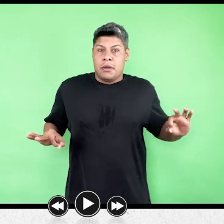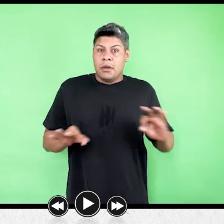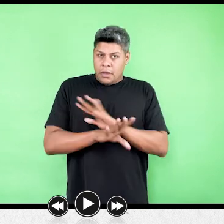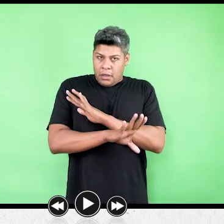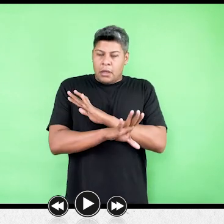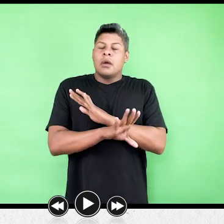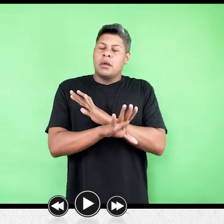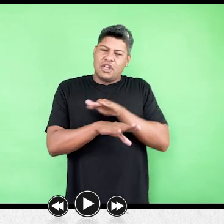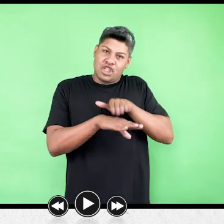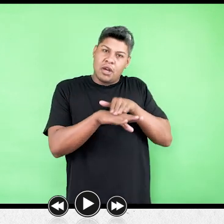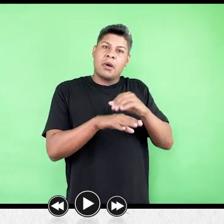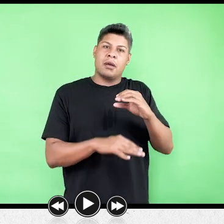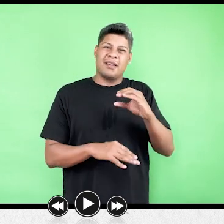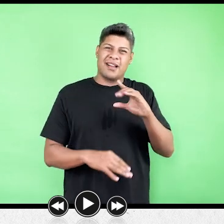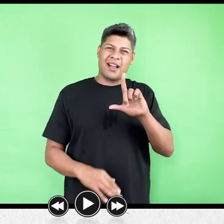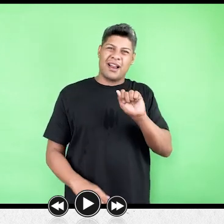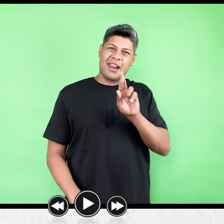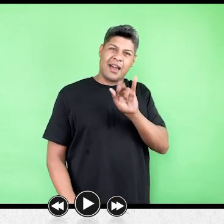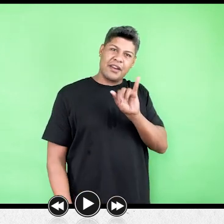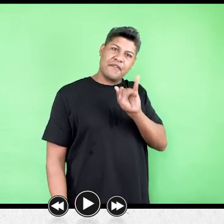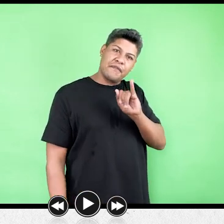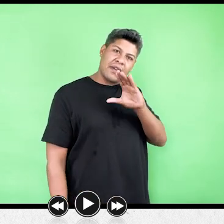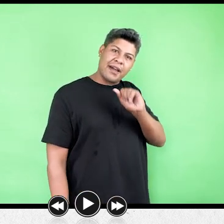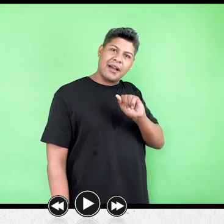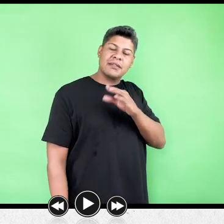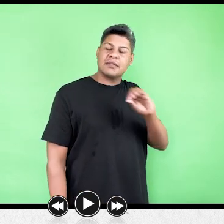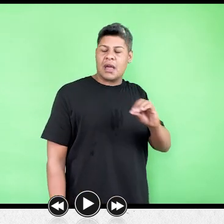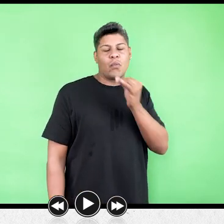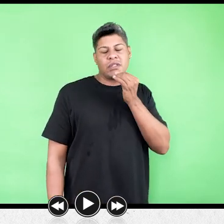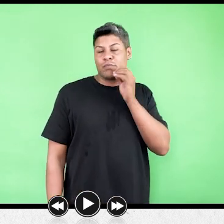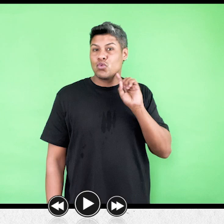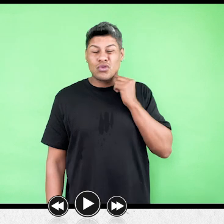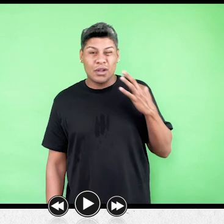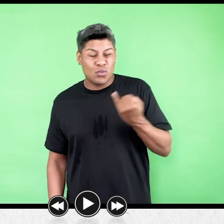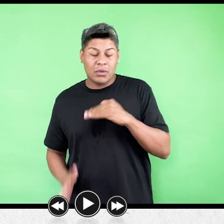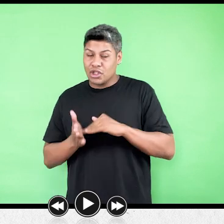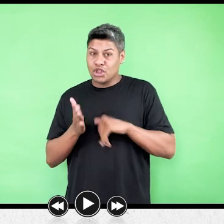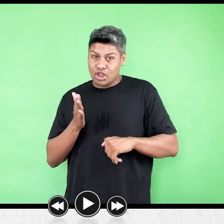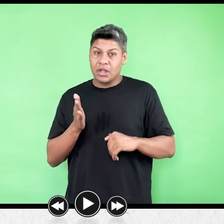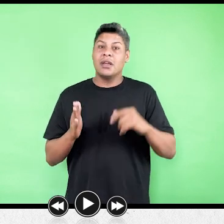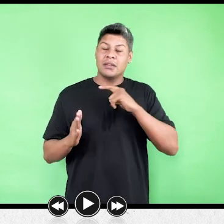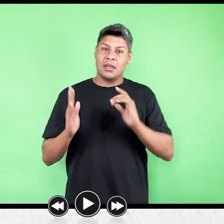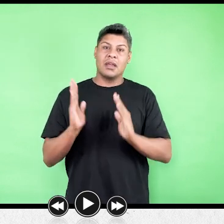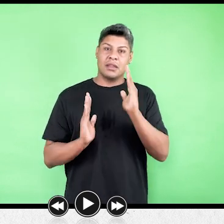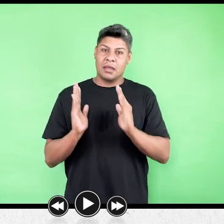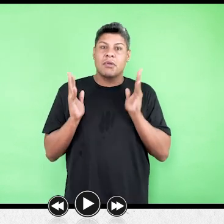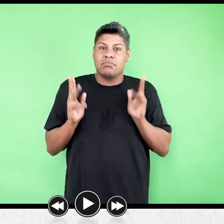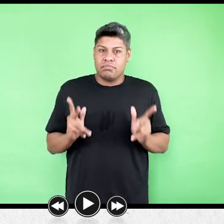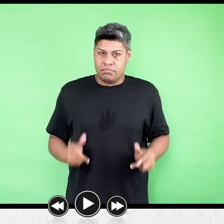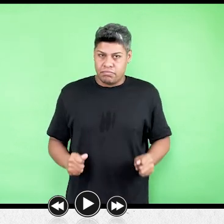de clarificação, né, removendo todas as impurezas presentes na água, a gente tem as etapas de desinfecção